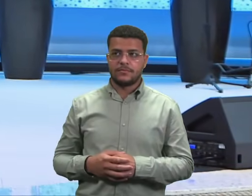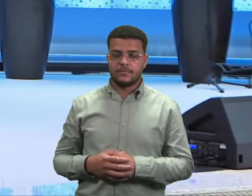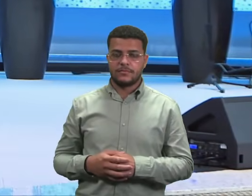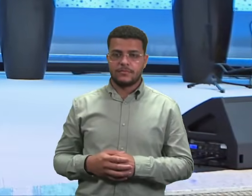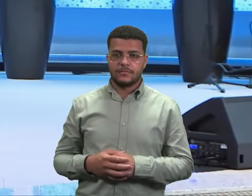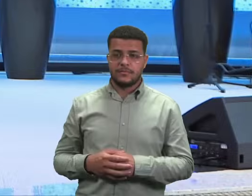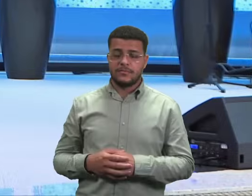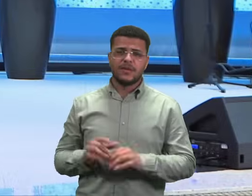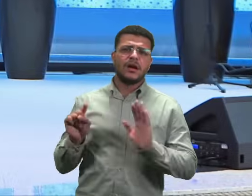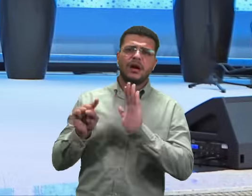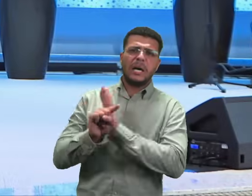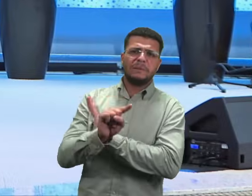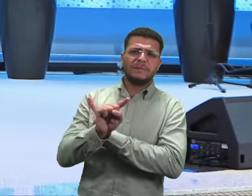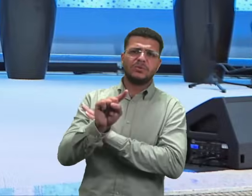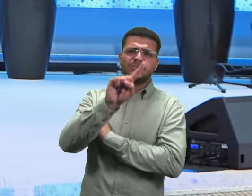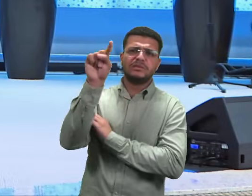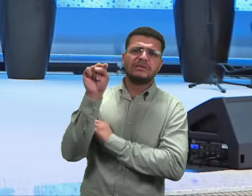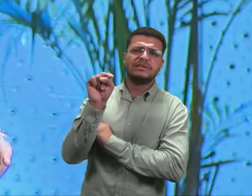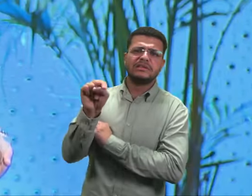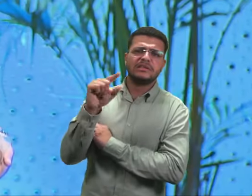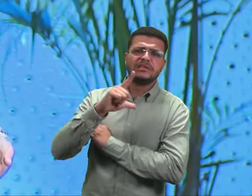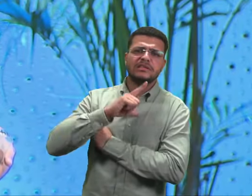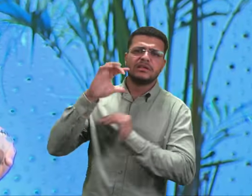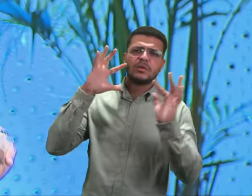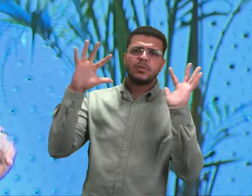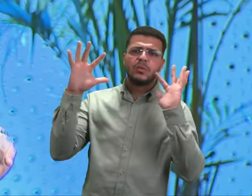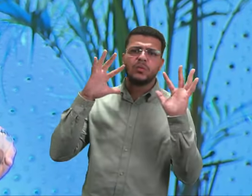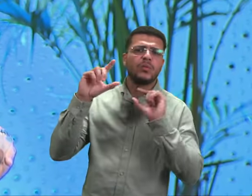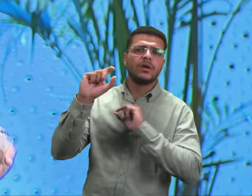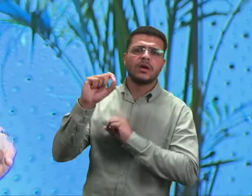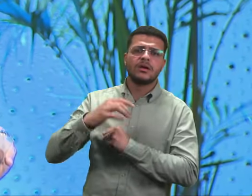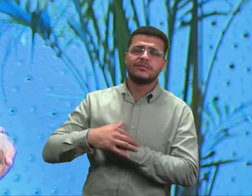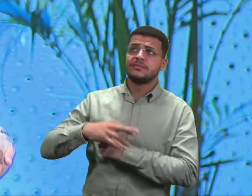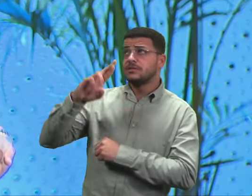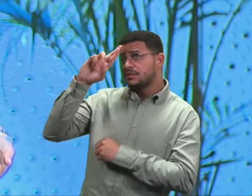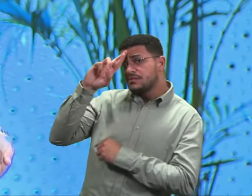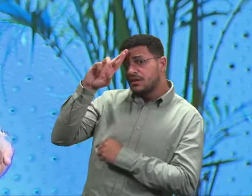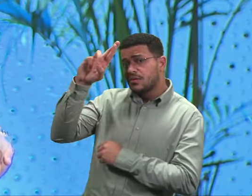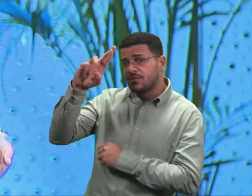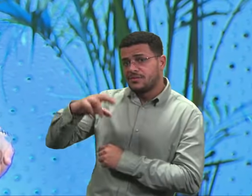A grande pergunta que ficou no ar é a seguinte: Senhor,